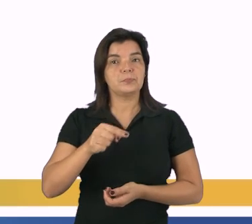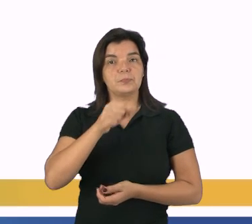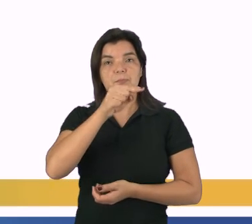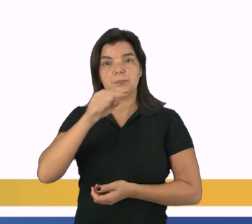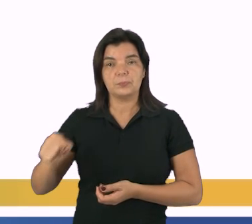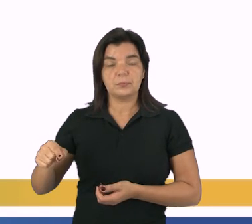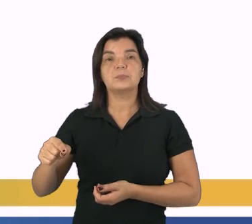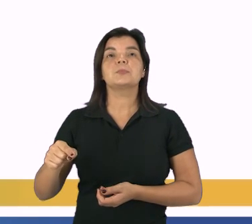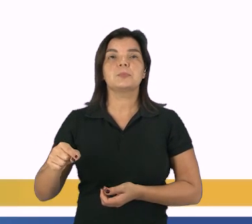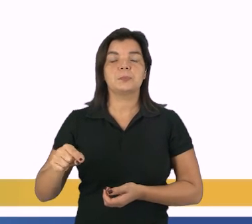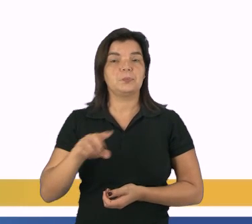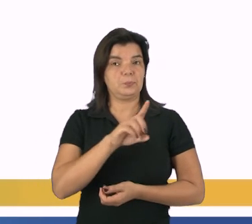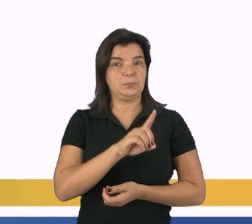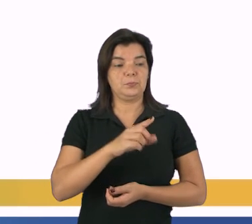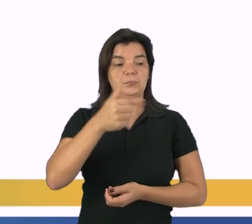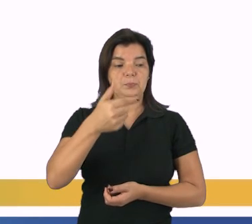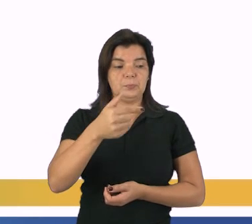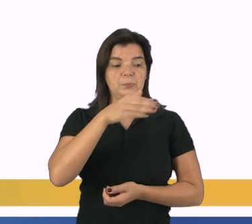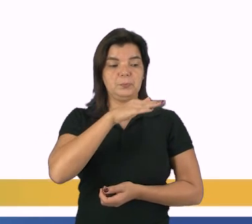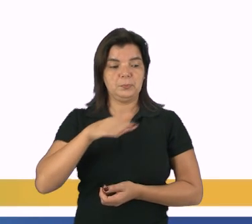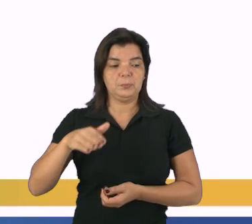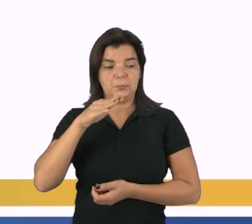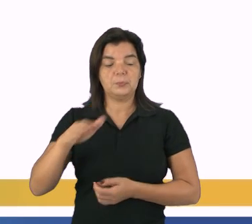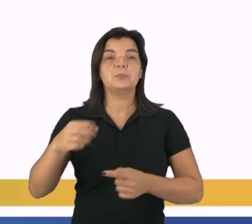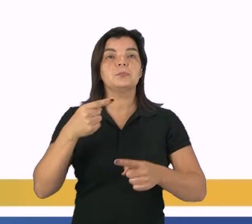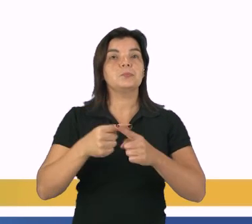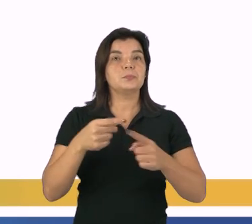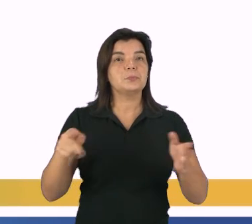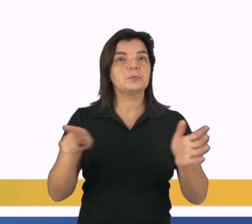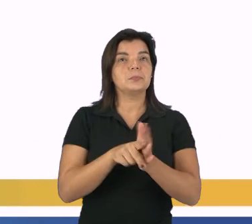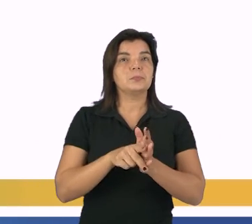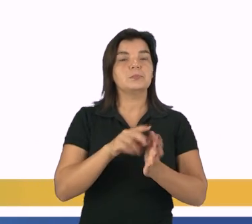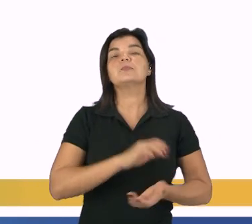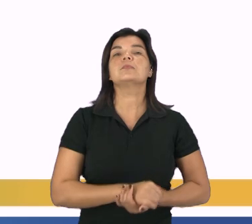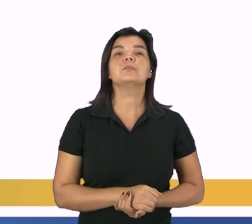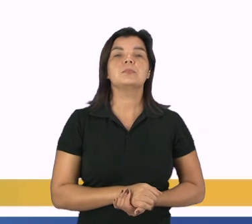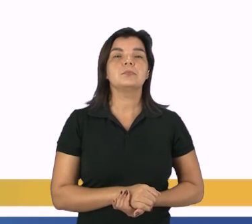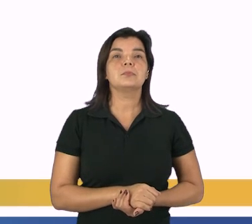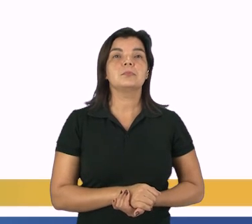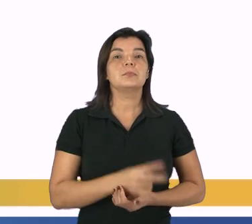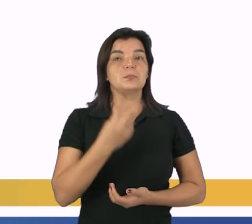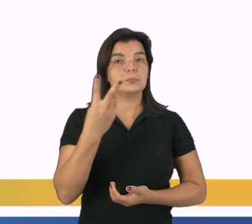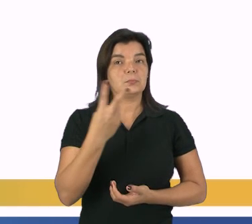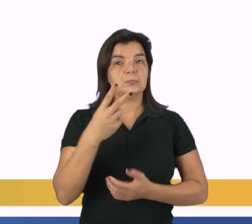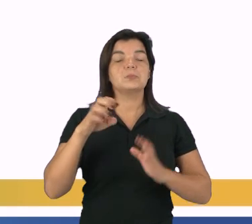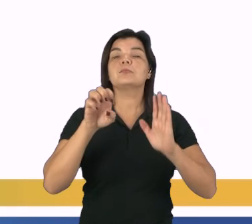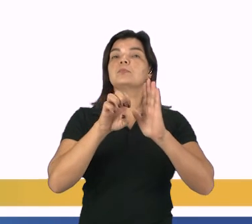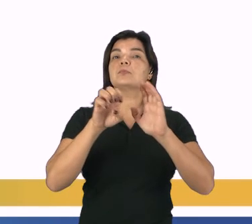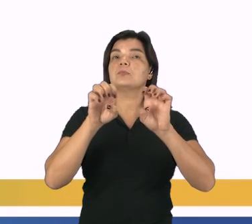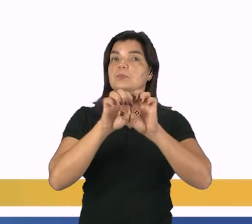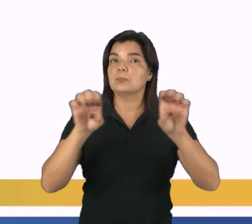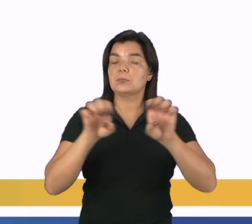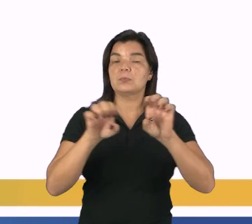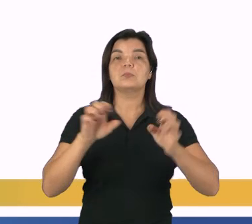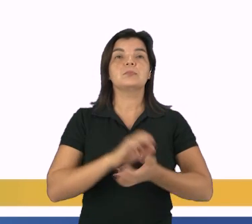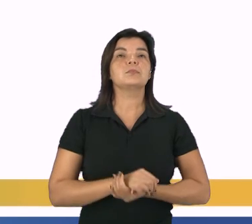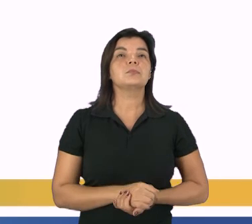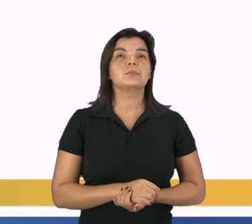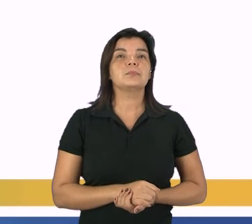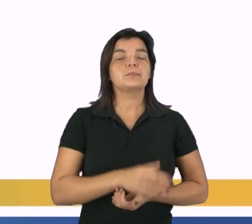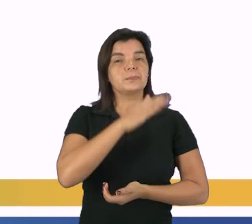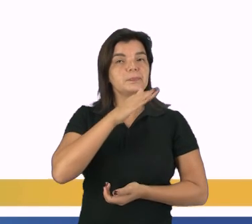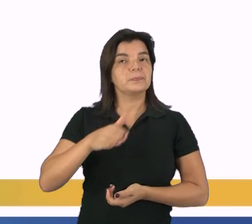Newton, constante gravitacional, massa 1, massa 2, dividido por d ao quadrado. Veja que